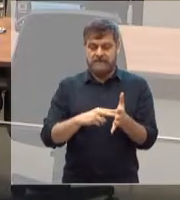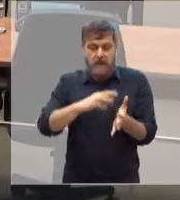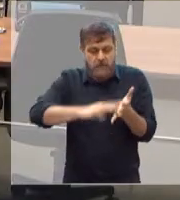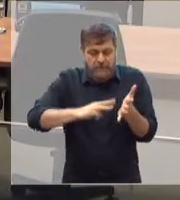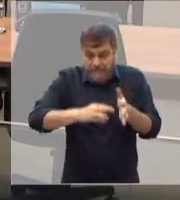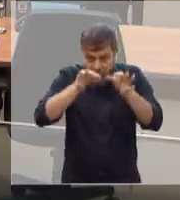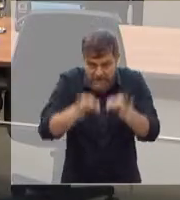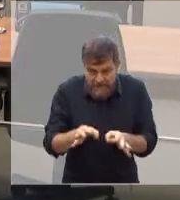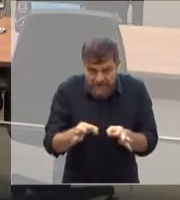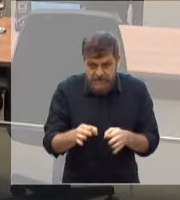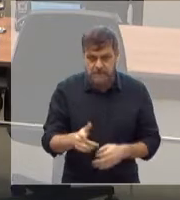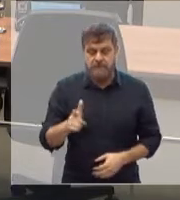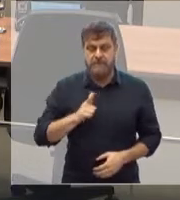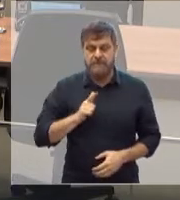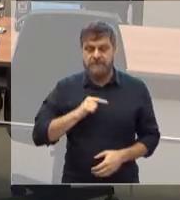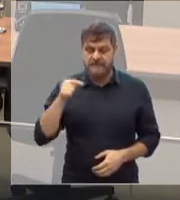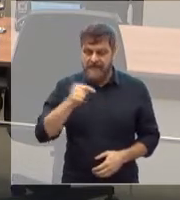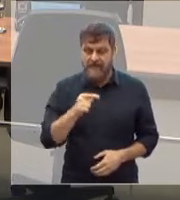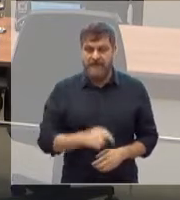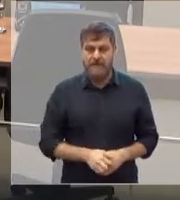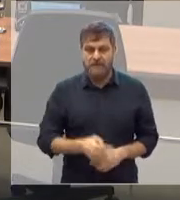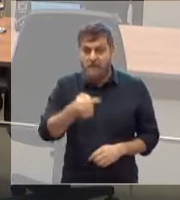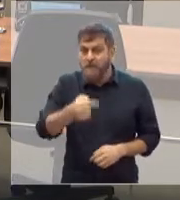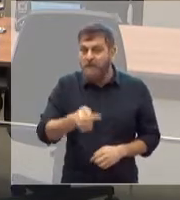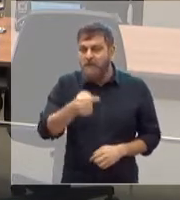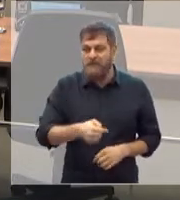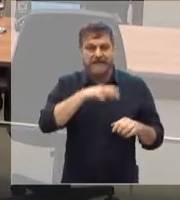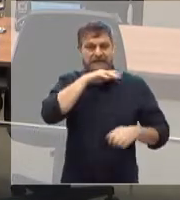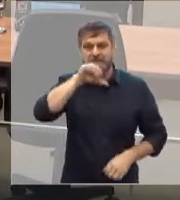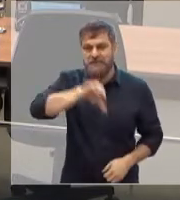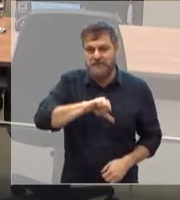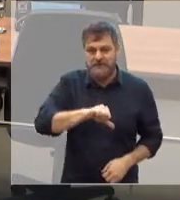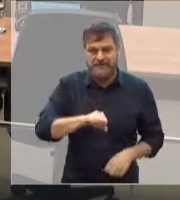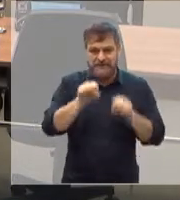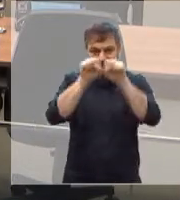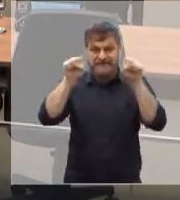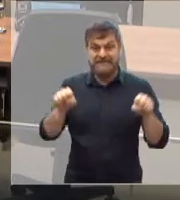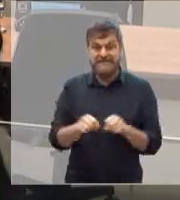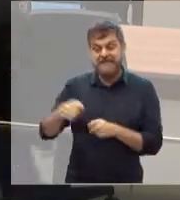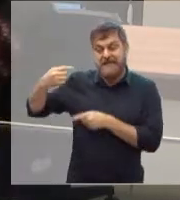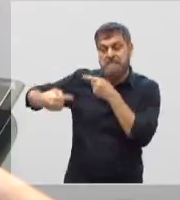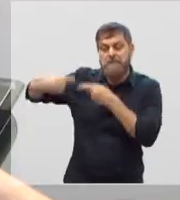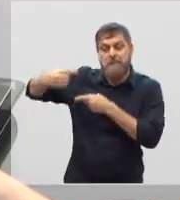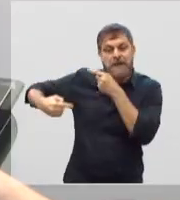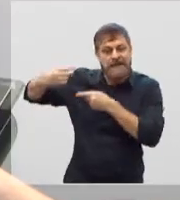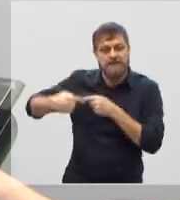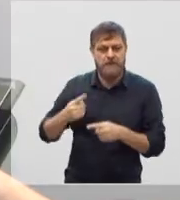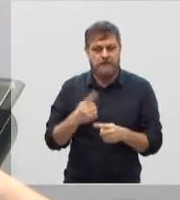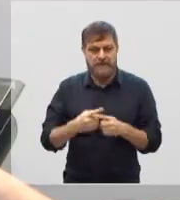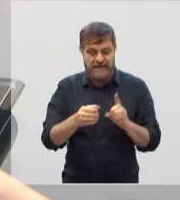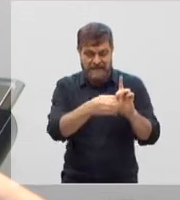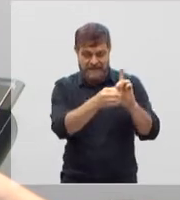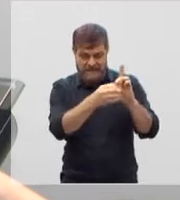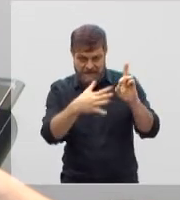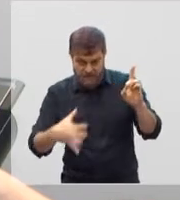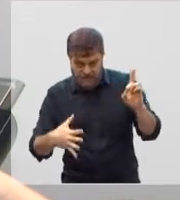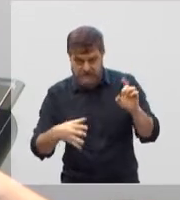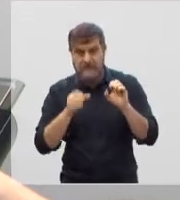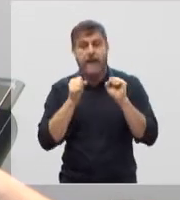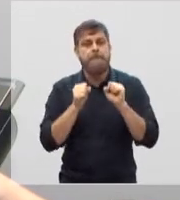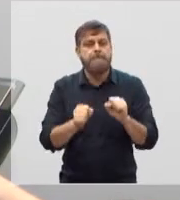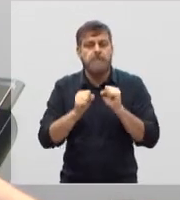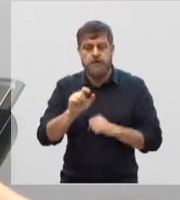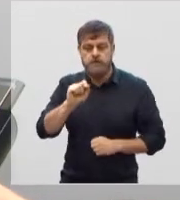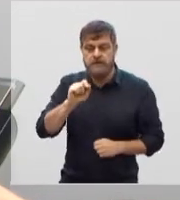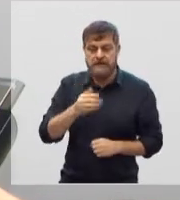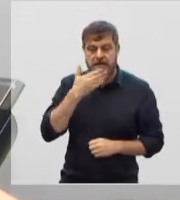o modelo perfeito, mas é o menos ruim dos sistemas políticos. Por quê? Porque na democracia você